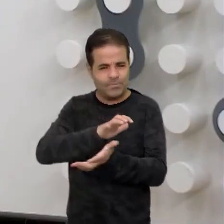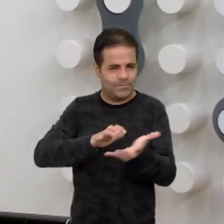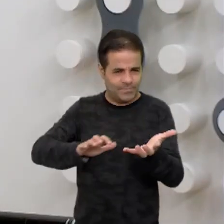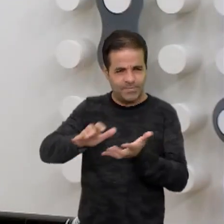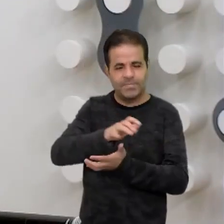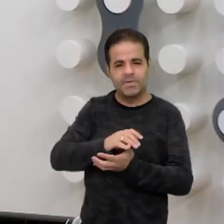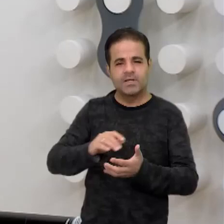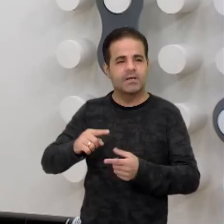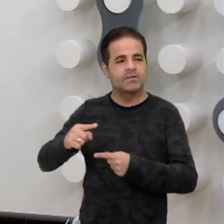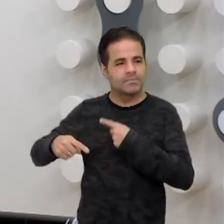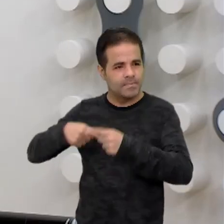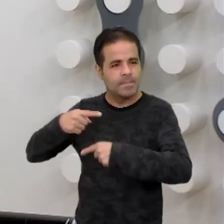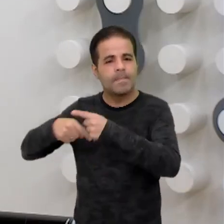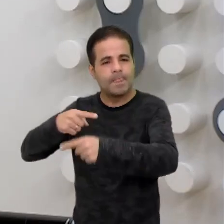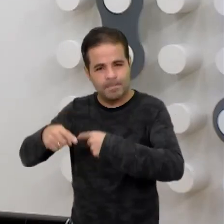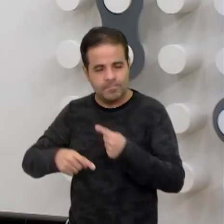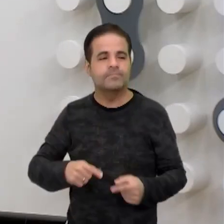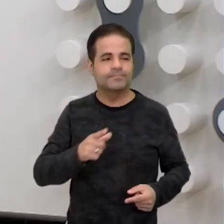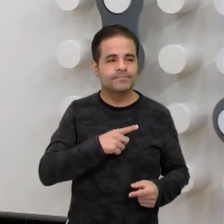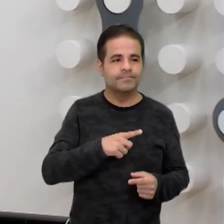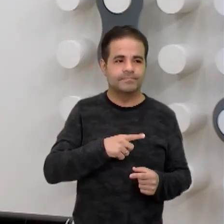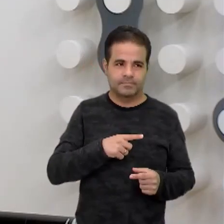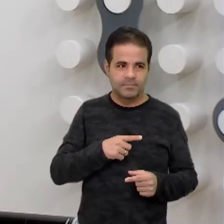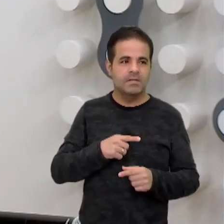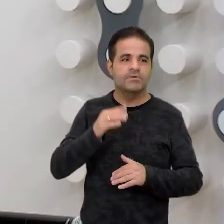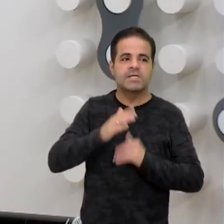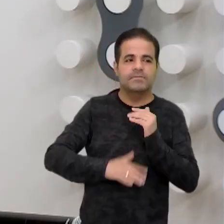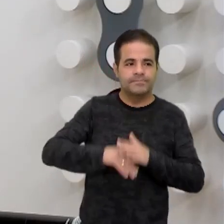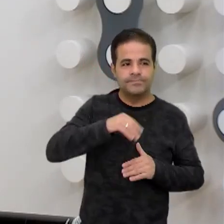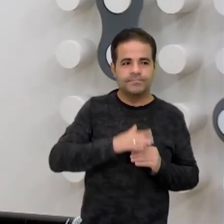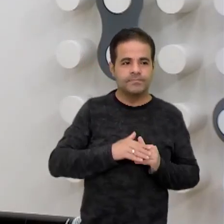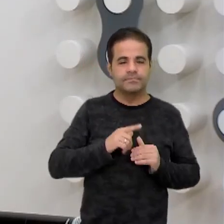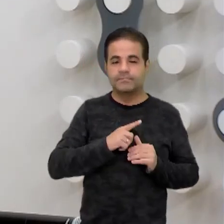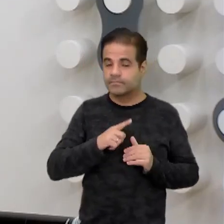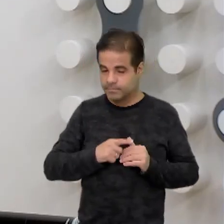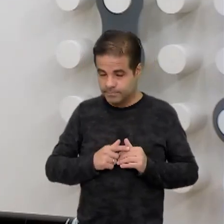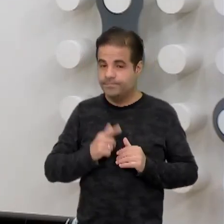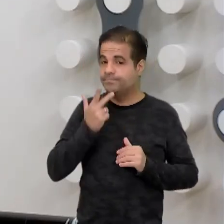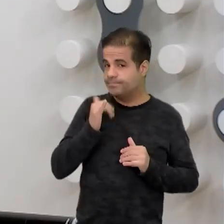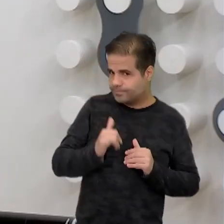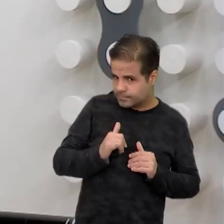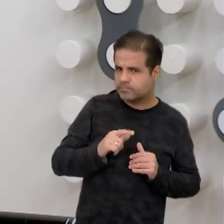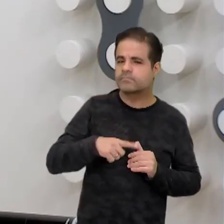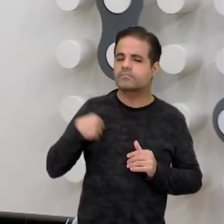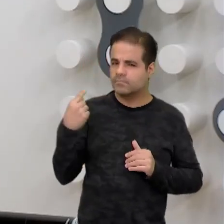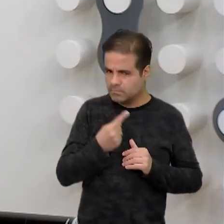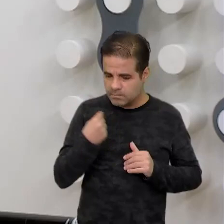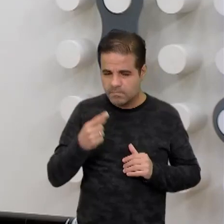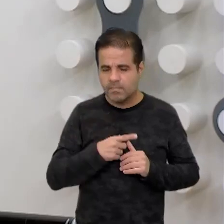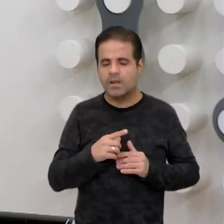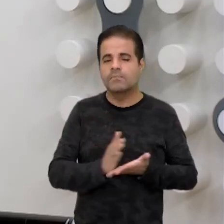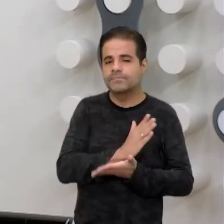geracional entre gerações. Então existem pais que